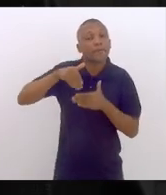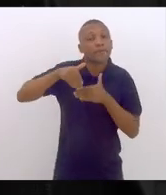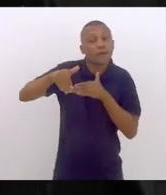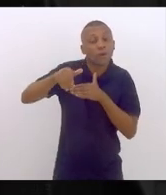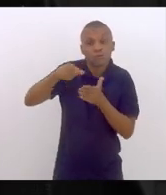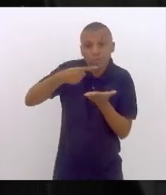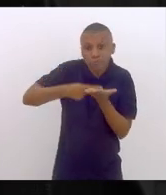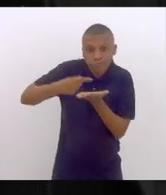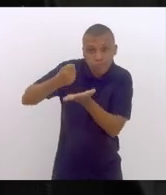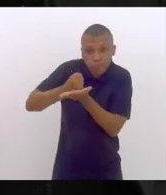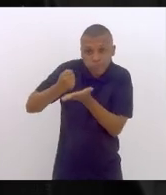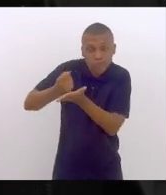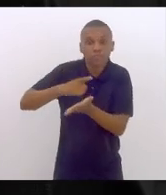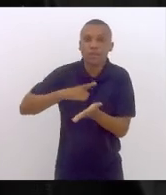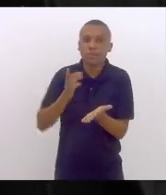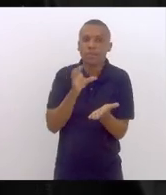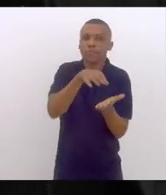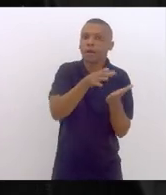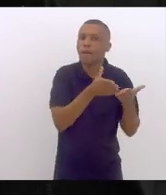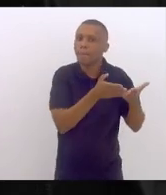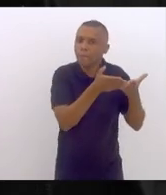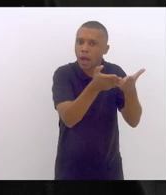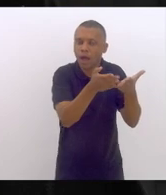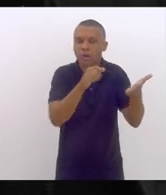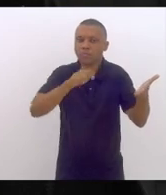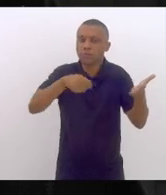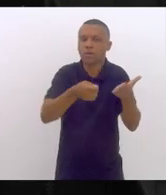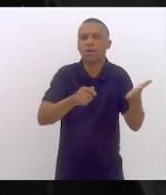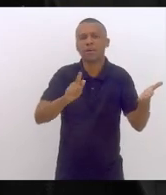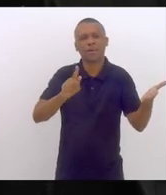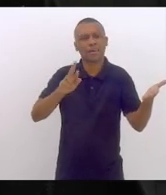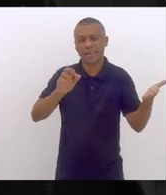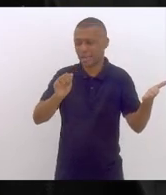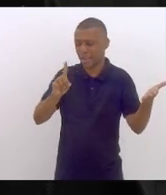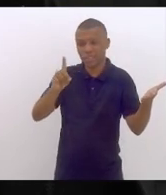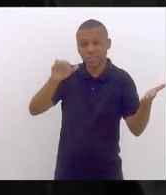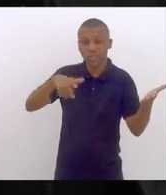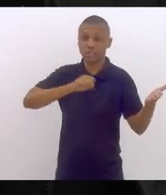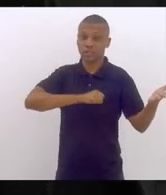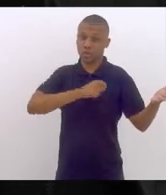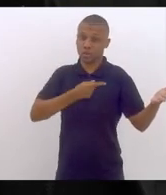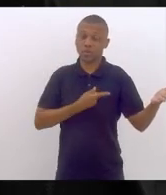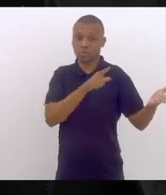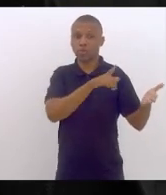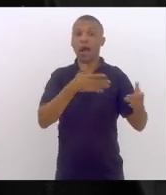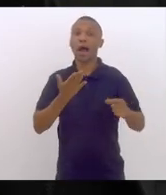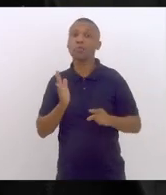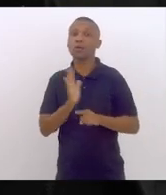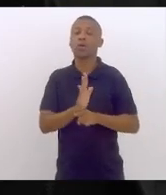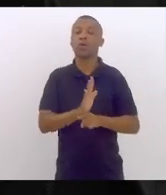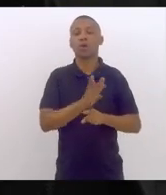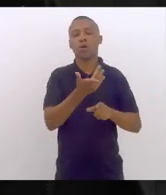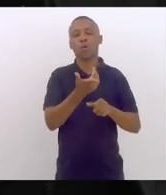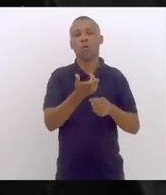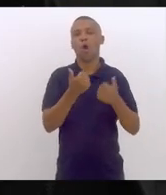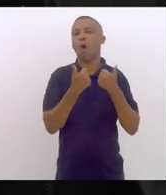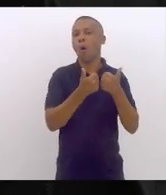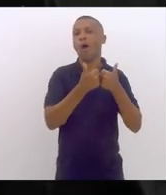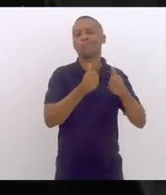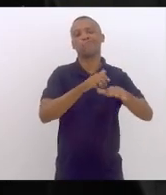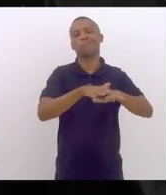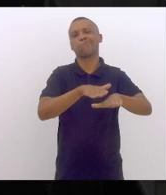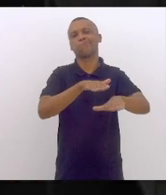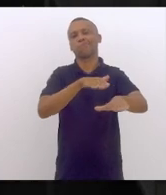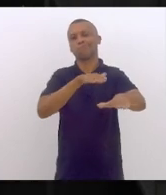que haveria uma estação das vacas Jardim é isso isso desafogaria enormemente o fluxo de ônibus por exemplo